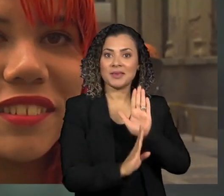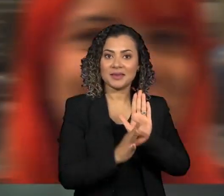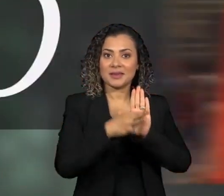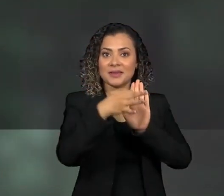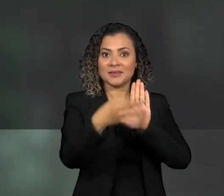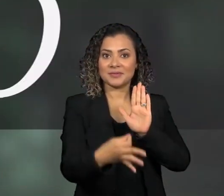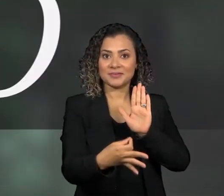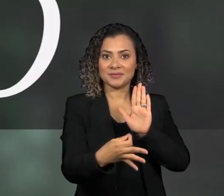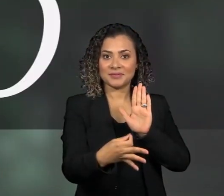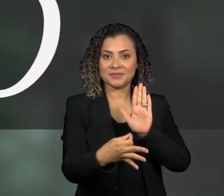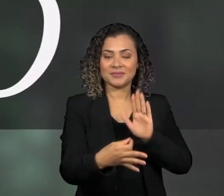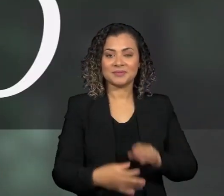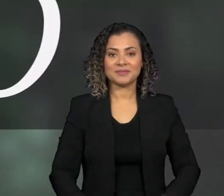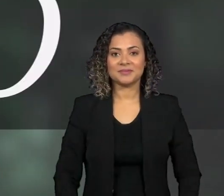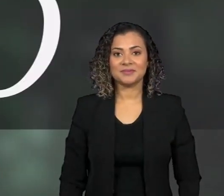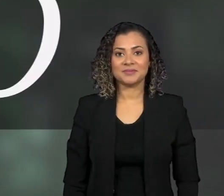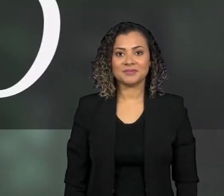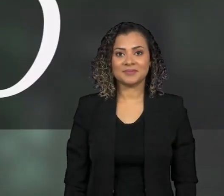Opinião.